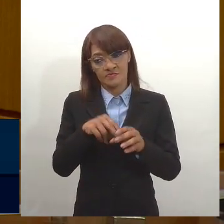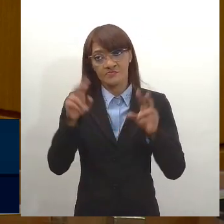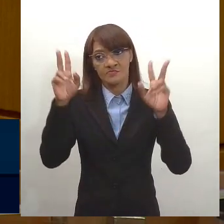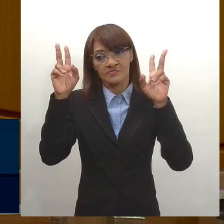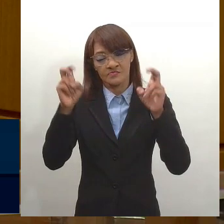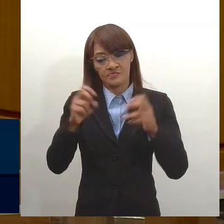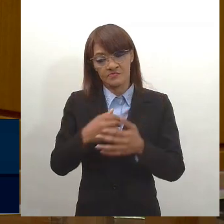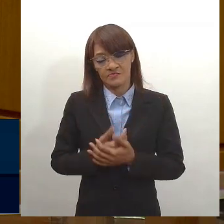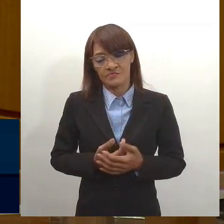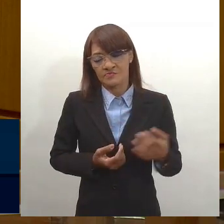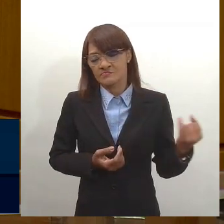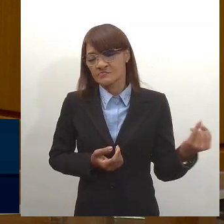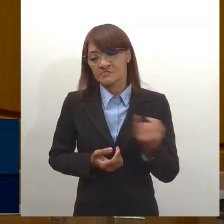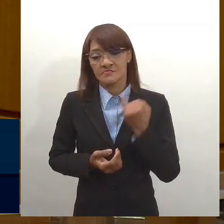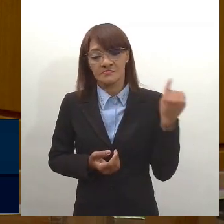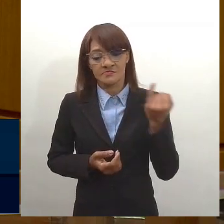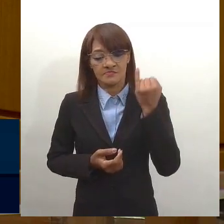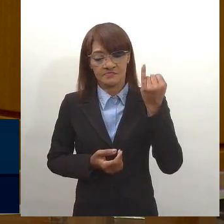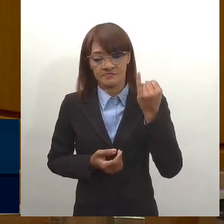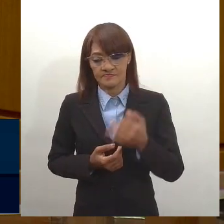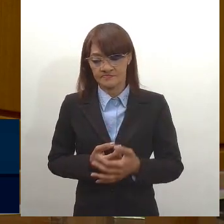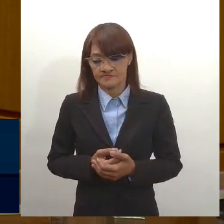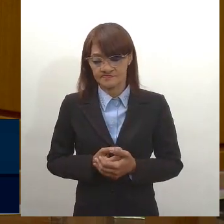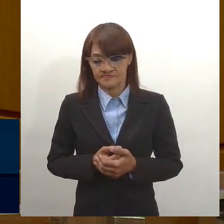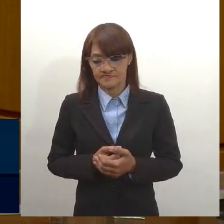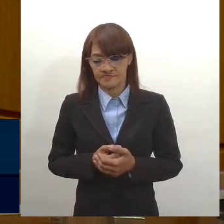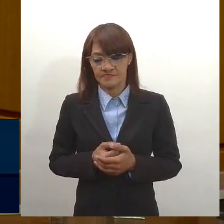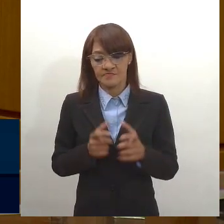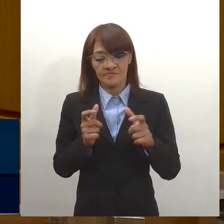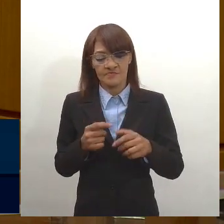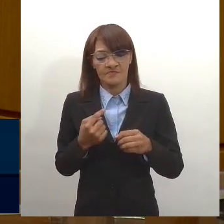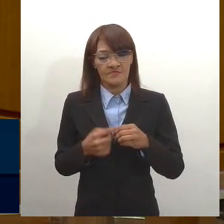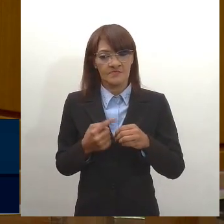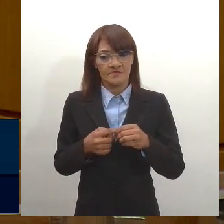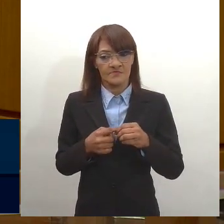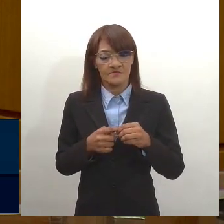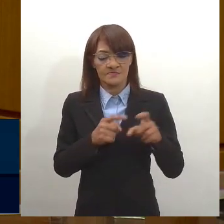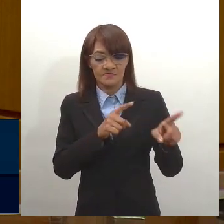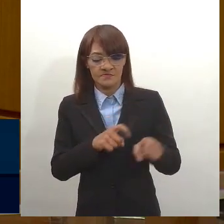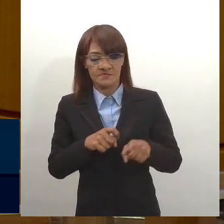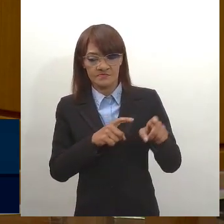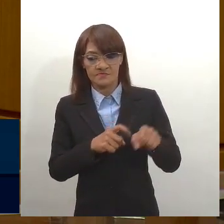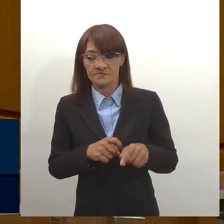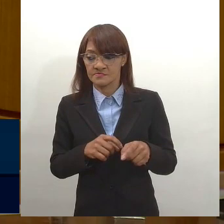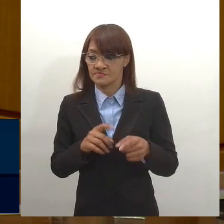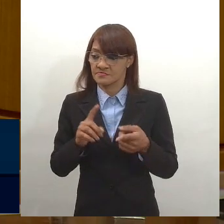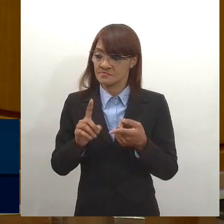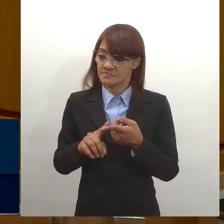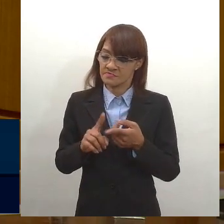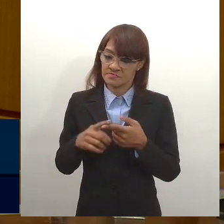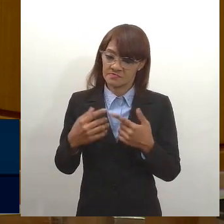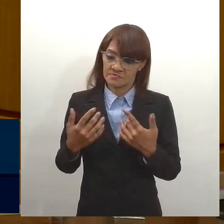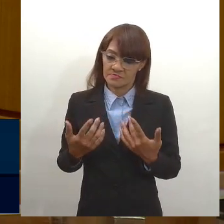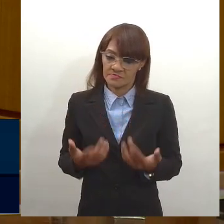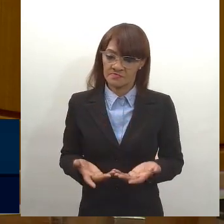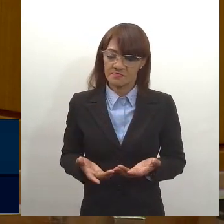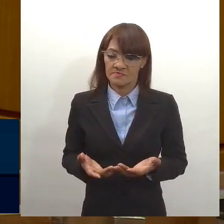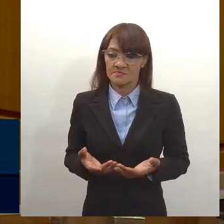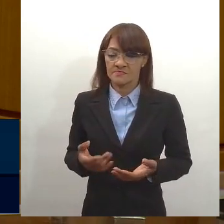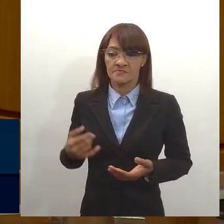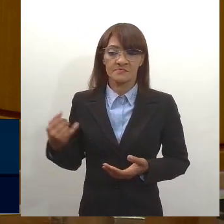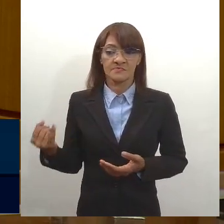não só para a nossa região do Médio e do Alto Sertão, mas uma situação que é extremamente importante para o estado de